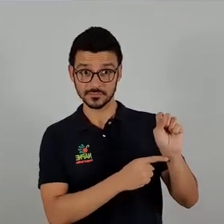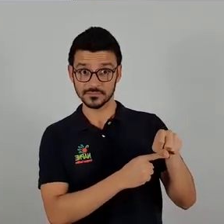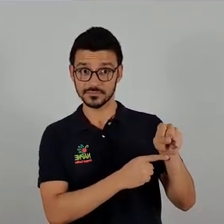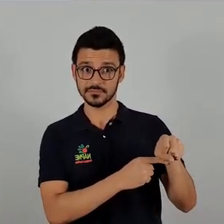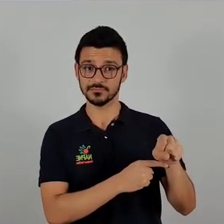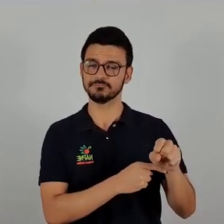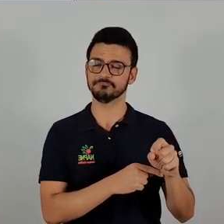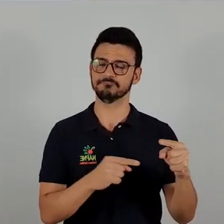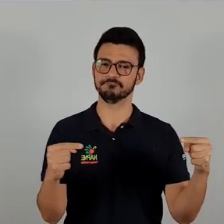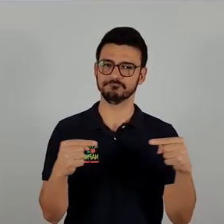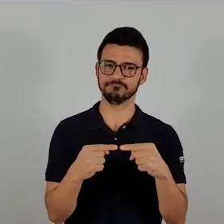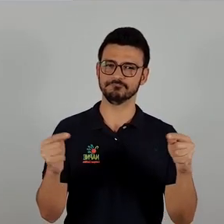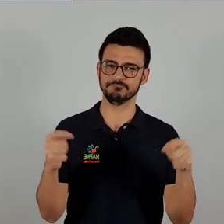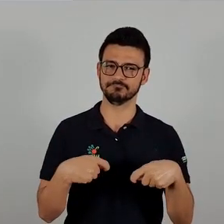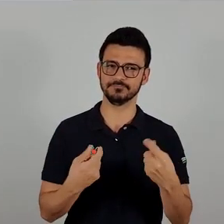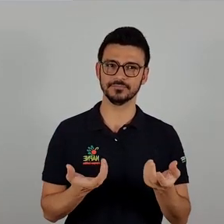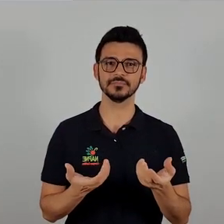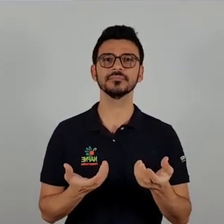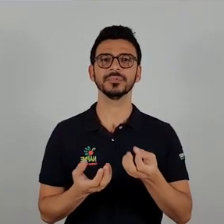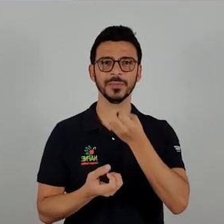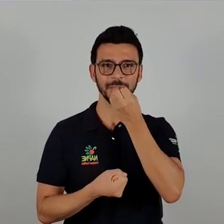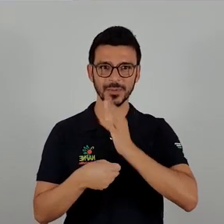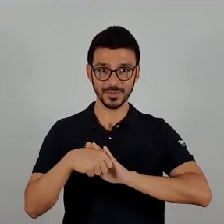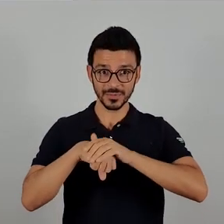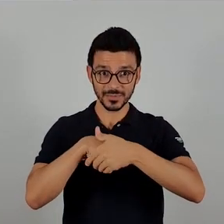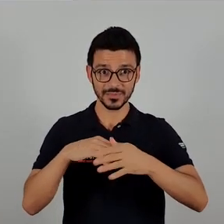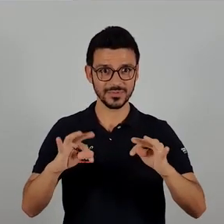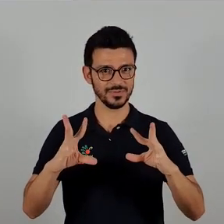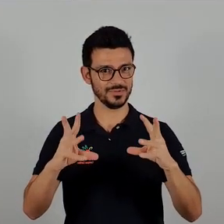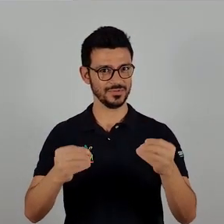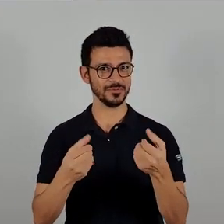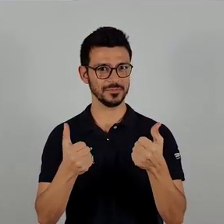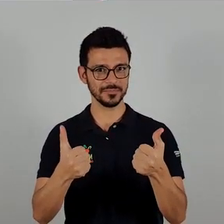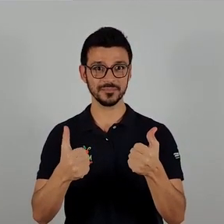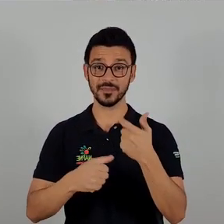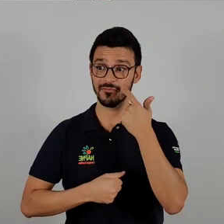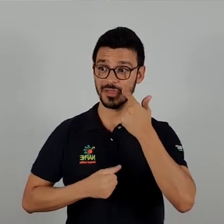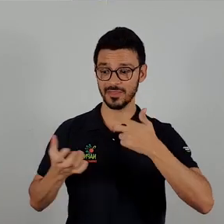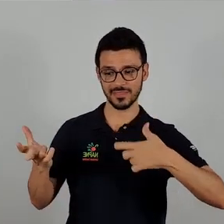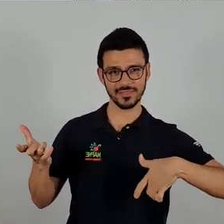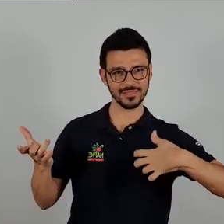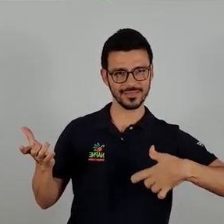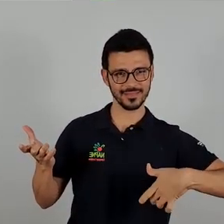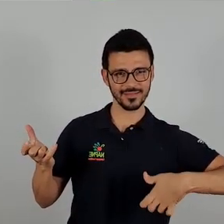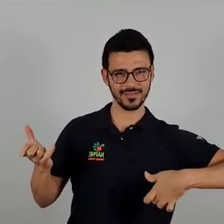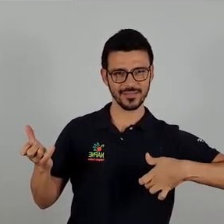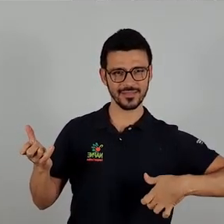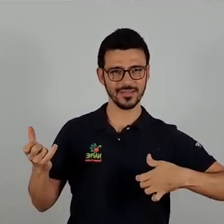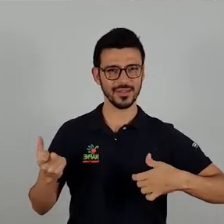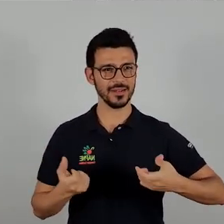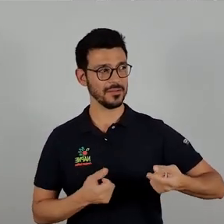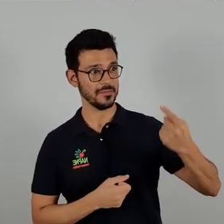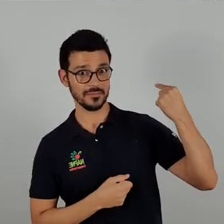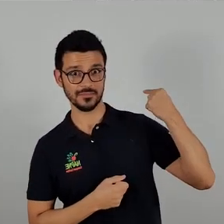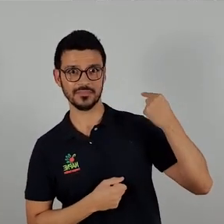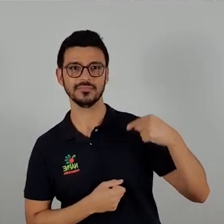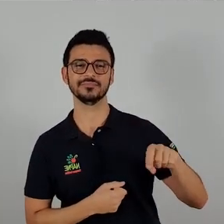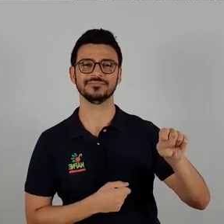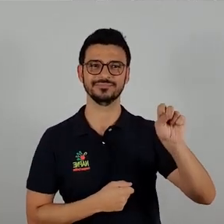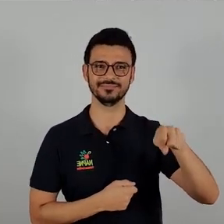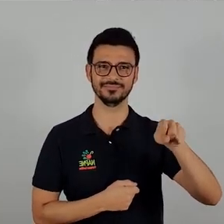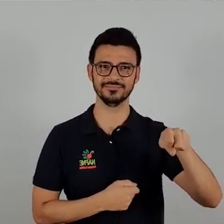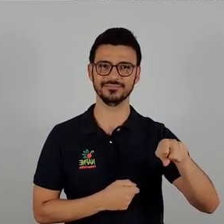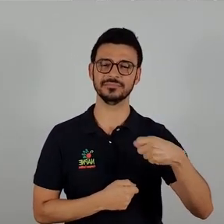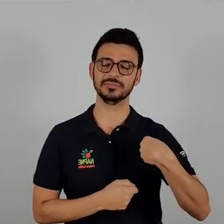Sim, vamos lá, com certeza, né? Boa noite Chega, mais uma vez, então. Tudo bem? chega as guitarras atrás aí, professor. Isso, aqui é o